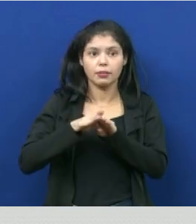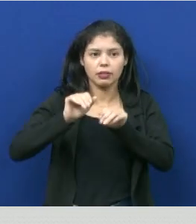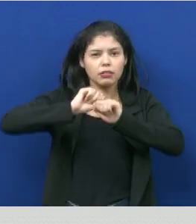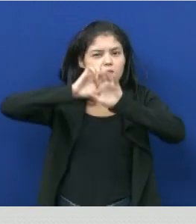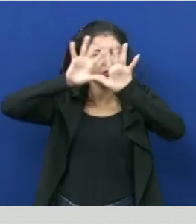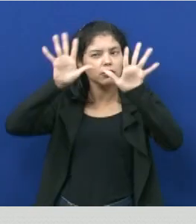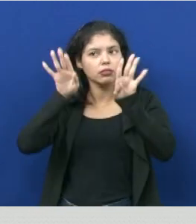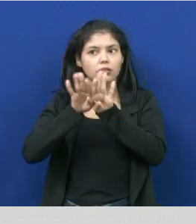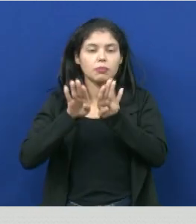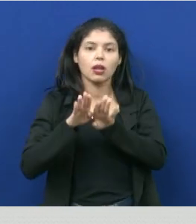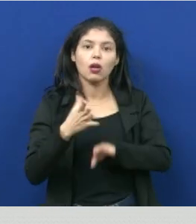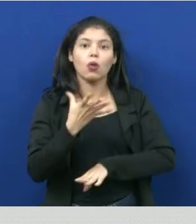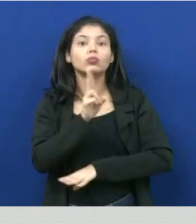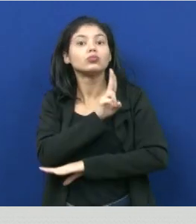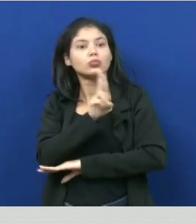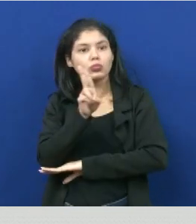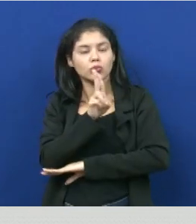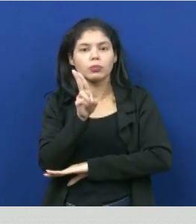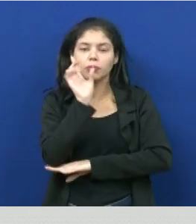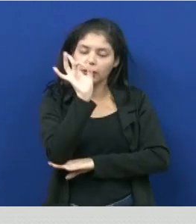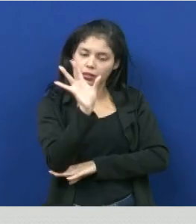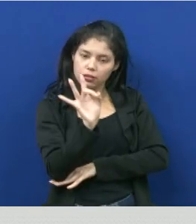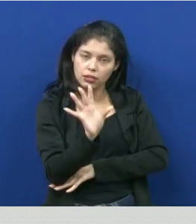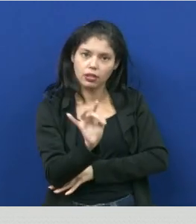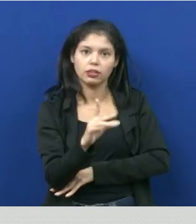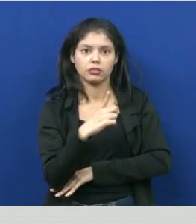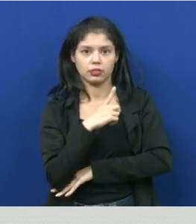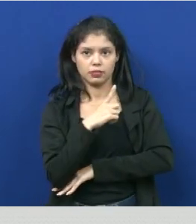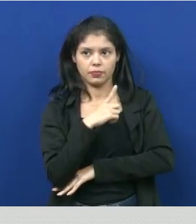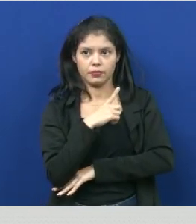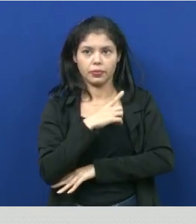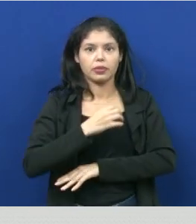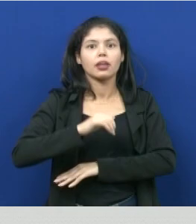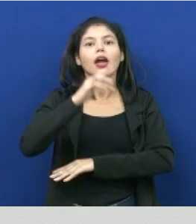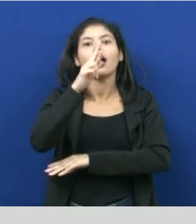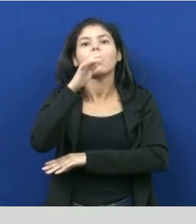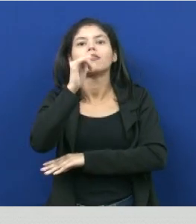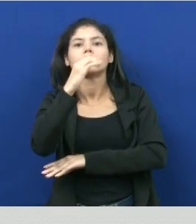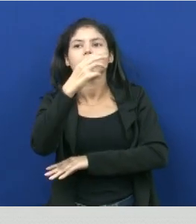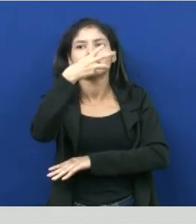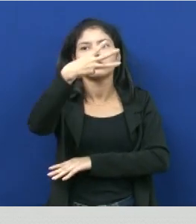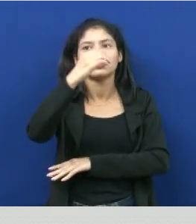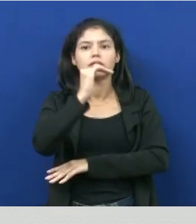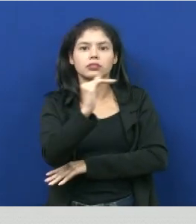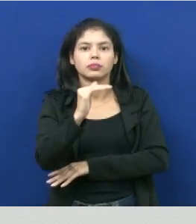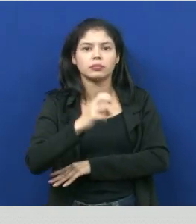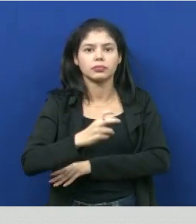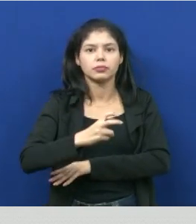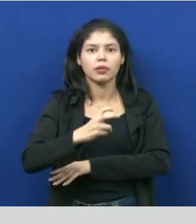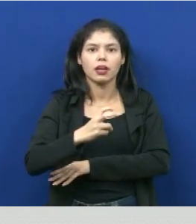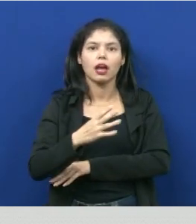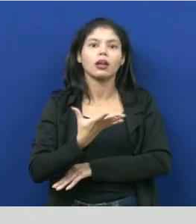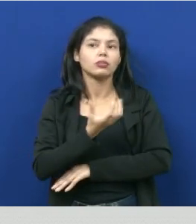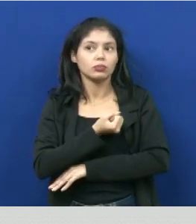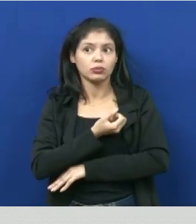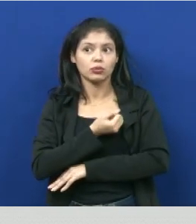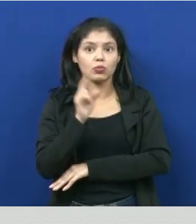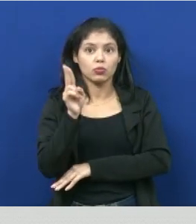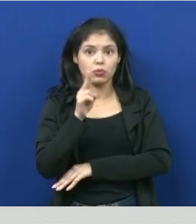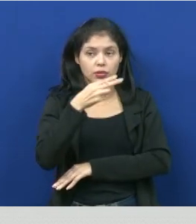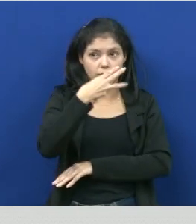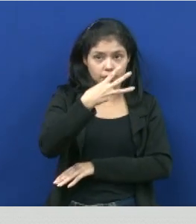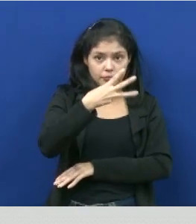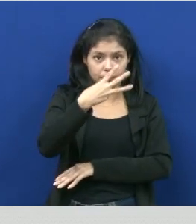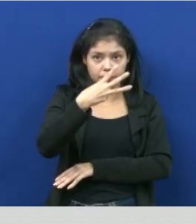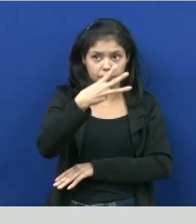claro o nome que é dado a esses termos da razão. A fração 3 sobre 5, por exemplo, tem um numerador, que é